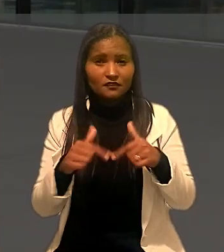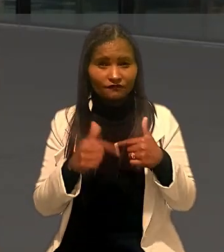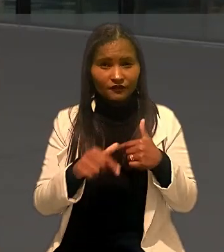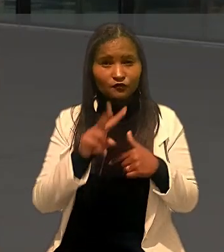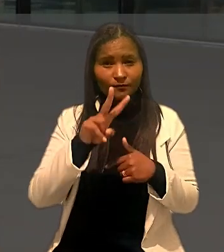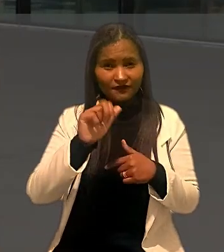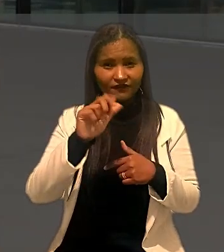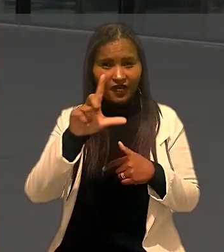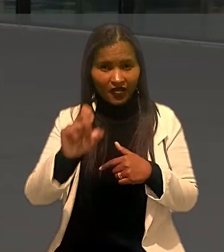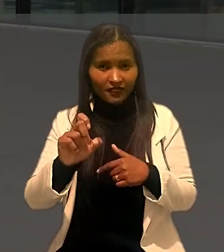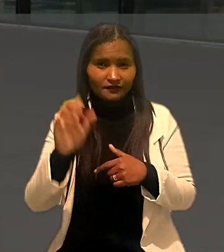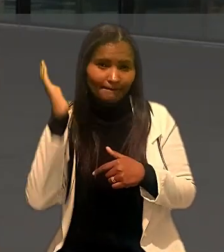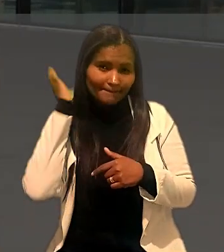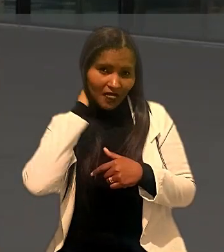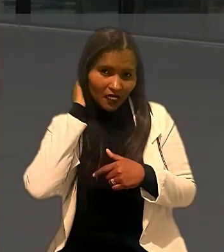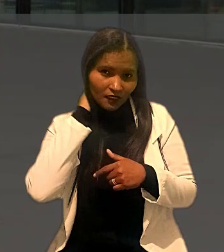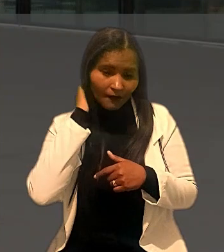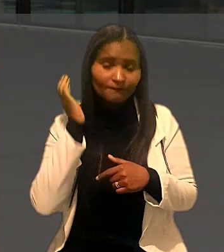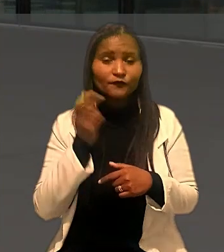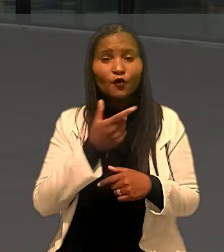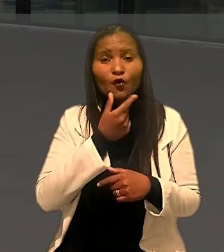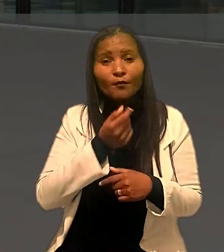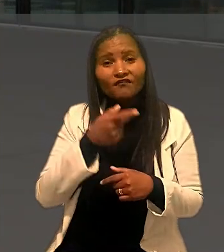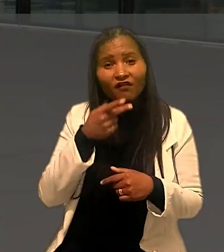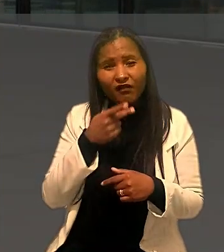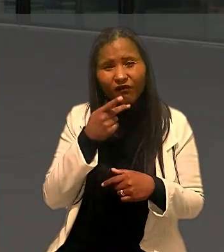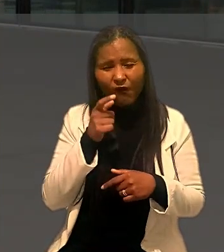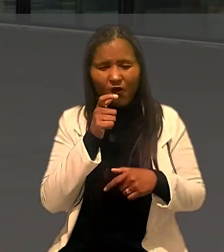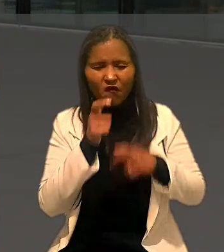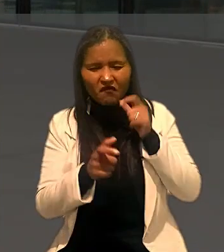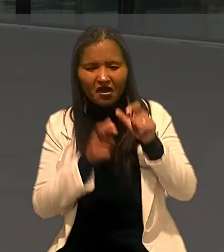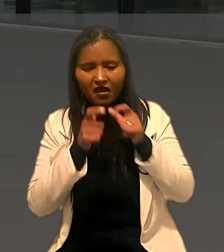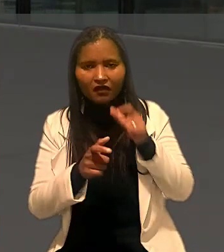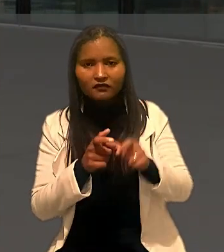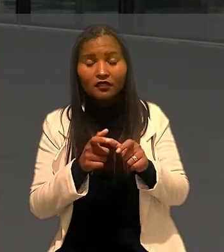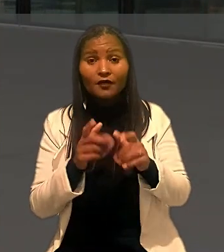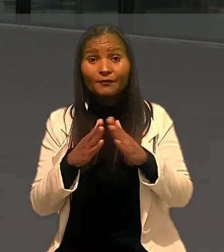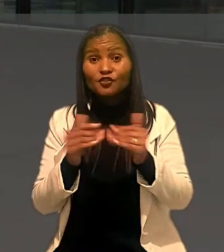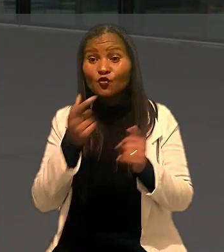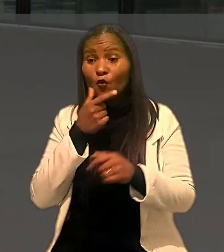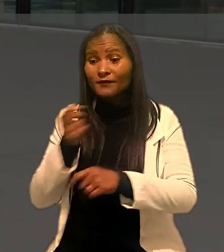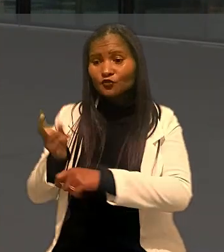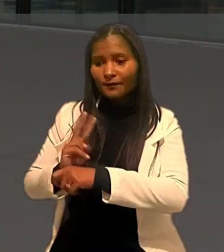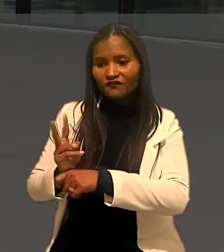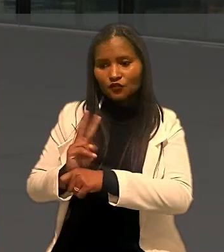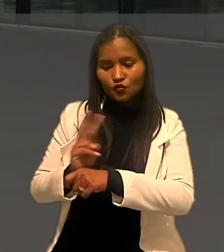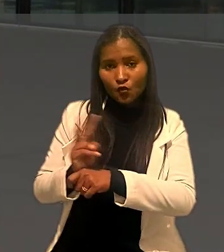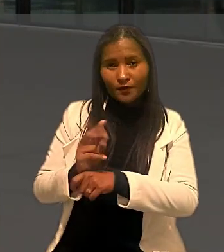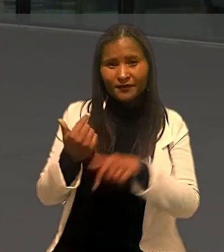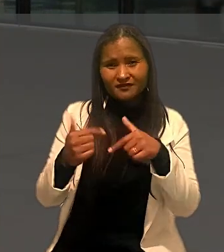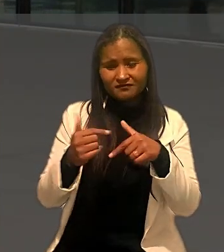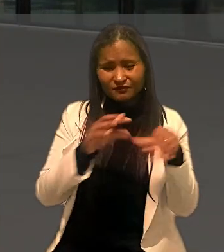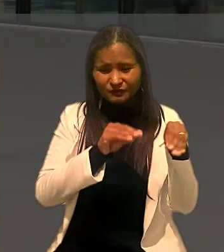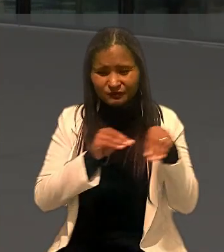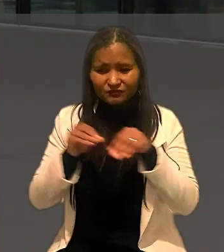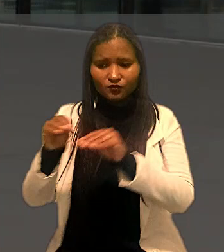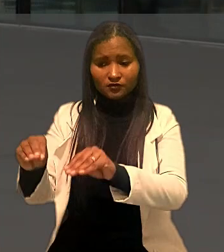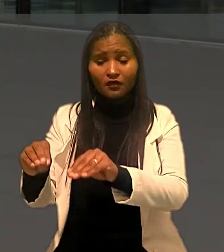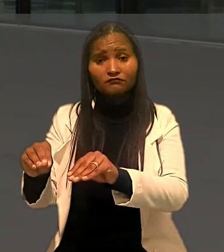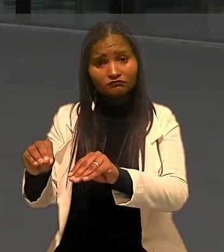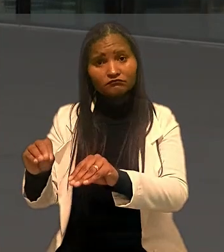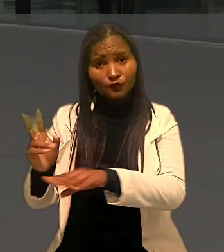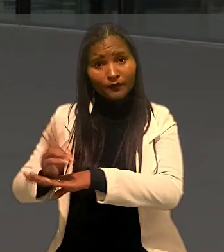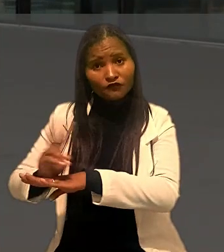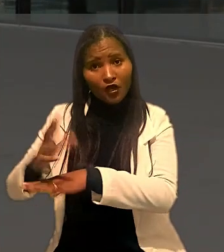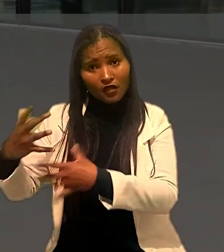prestava serviços para a Vale no Pará. Ele diz que, em razão das ofensas morais, pediu ao supervisor para trabalhar em outra